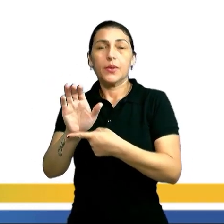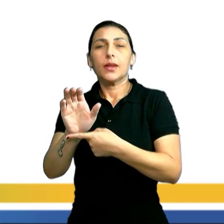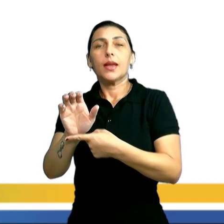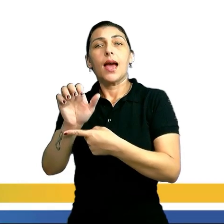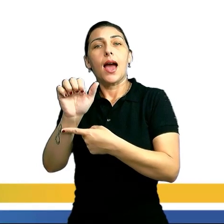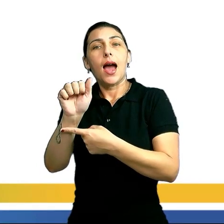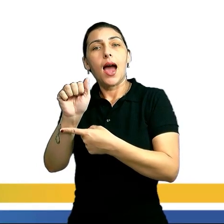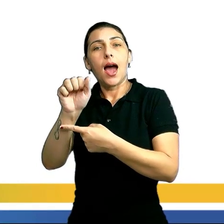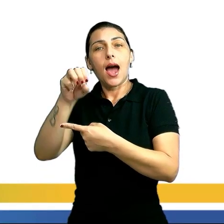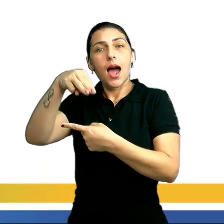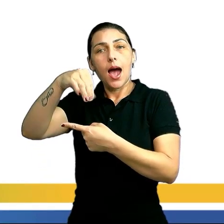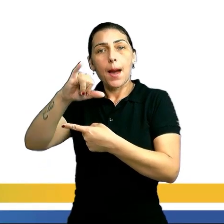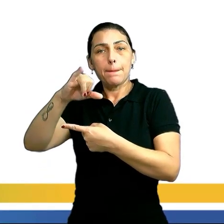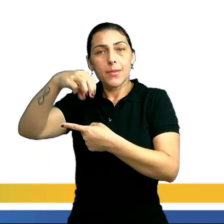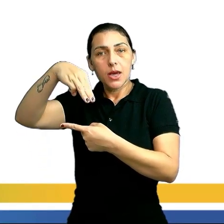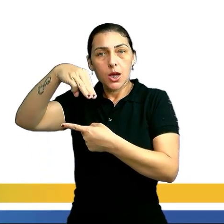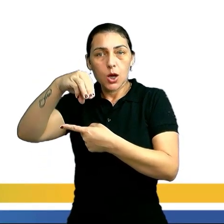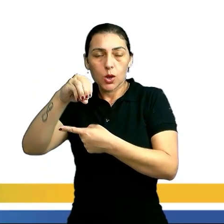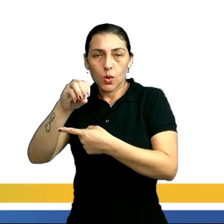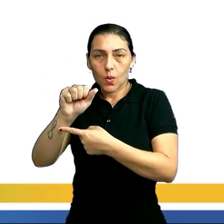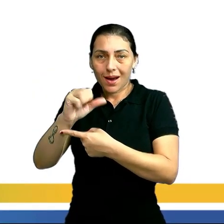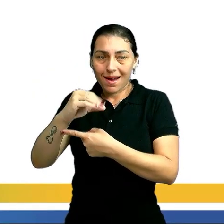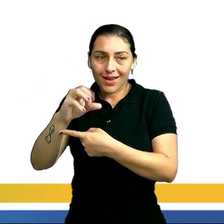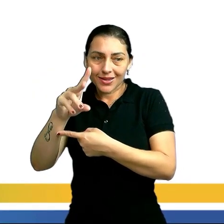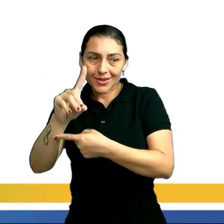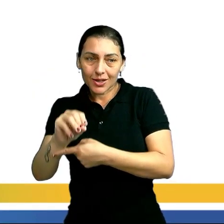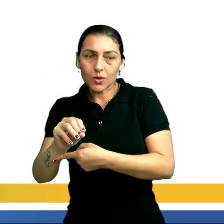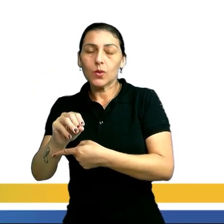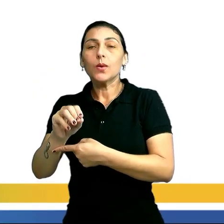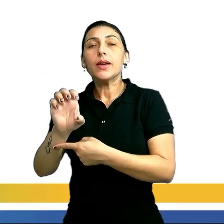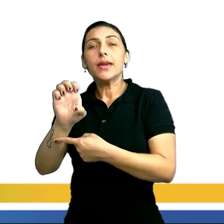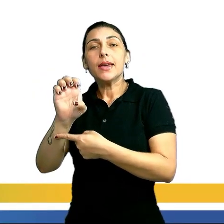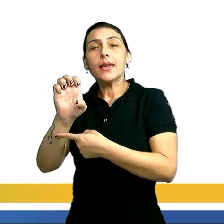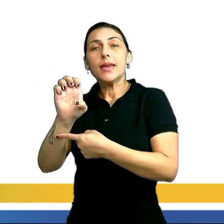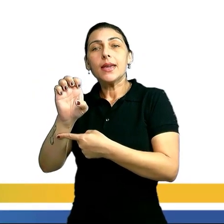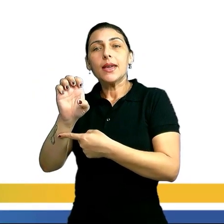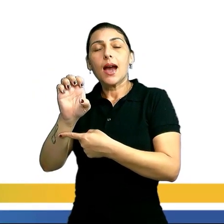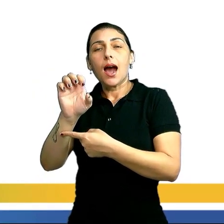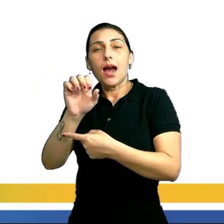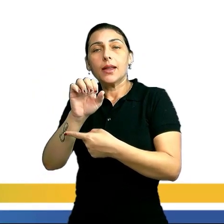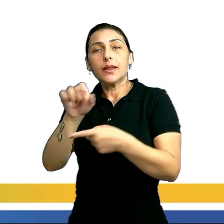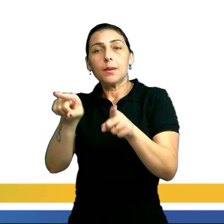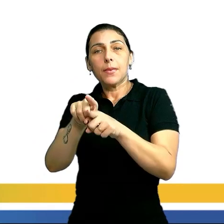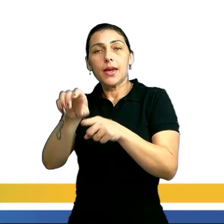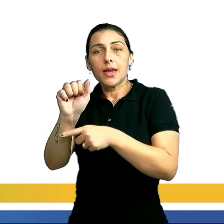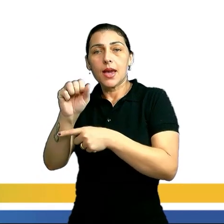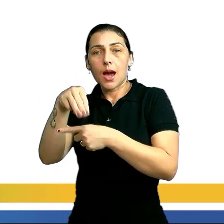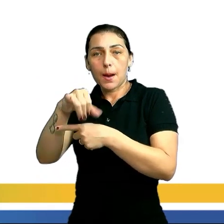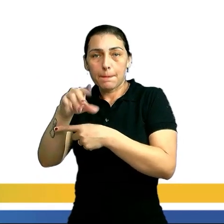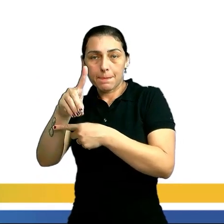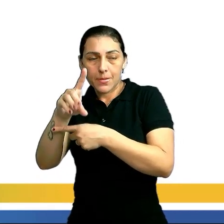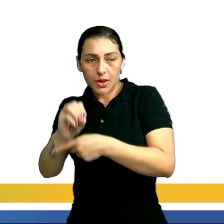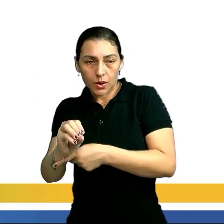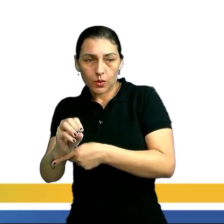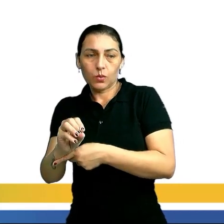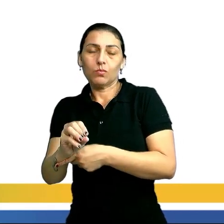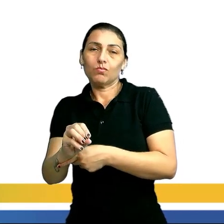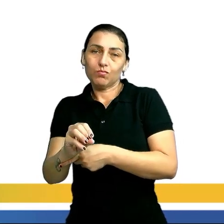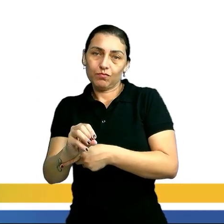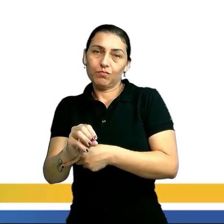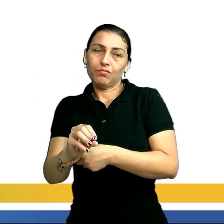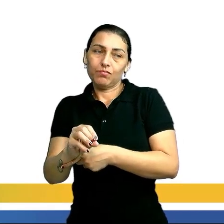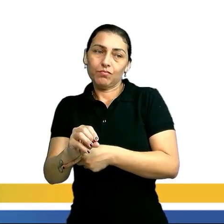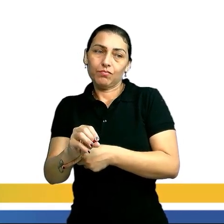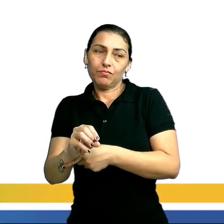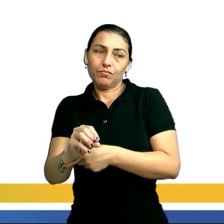E proteína é plástico? Mas está errado ali porque glicogênio é de origem animal. Aminoácido